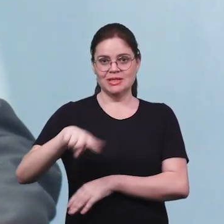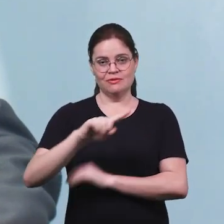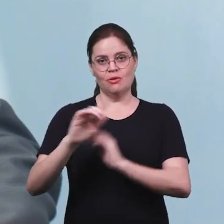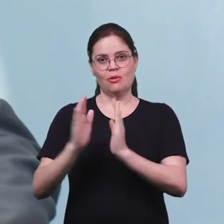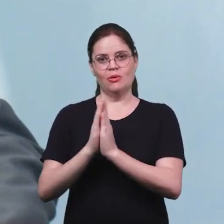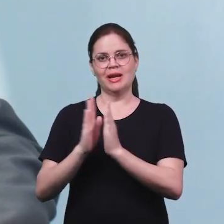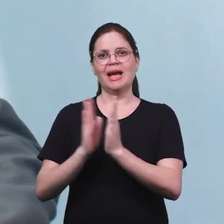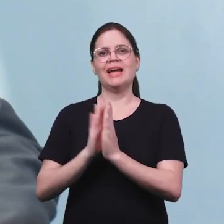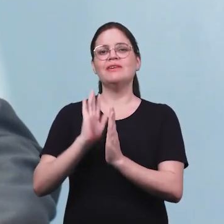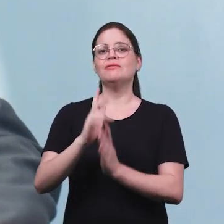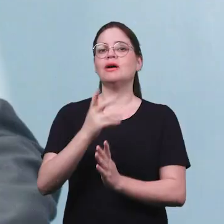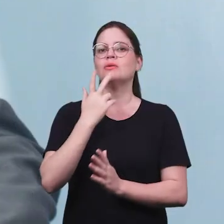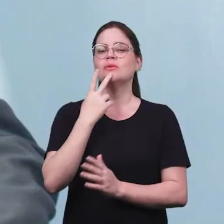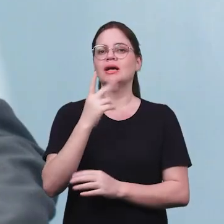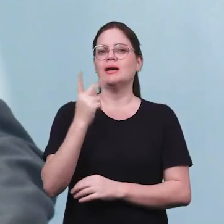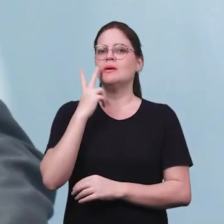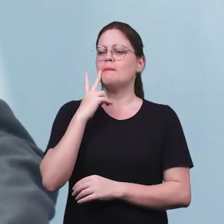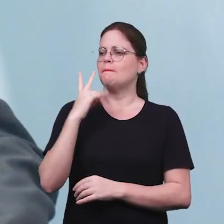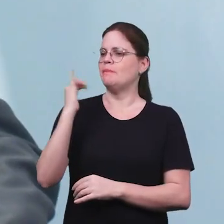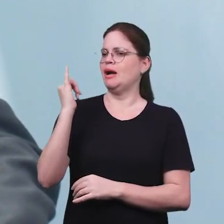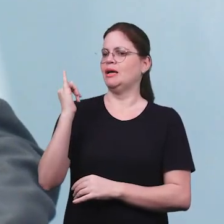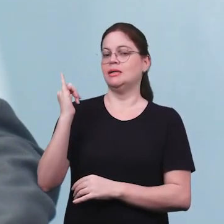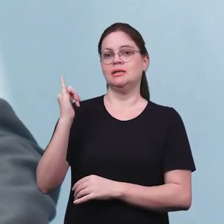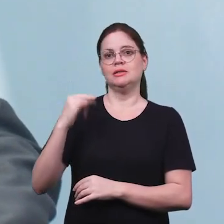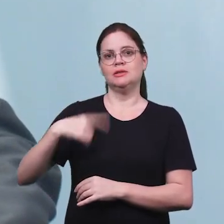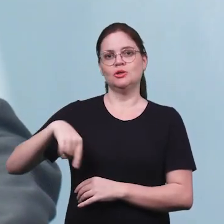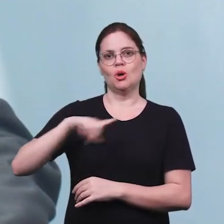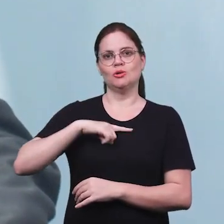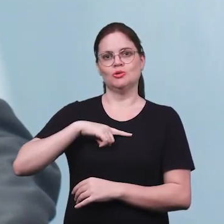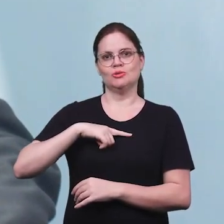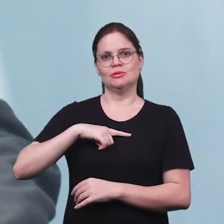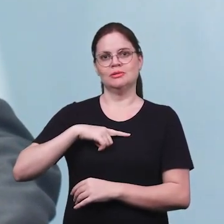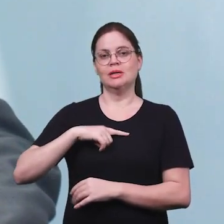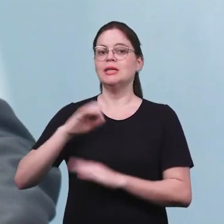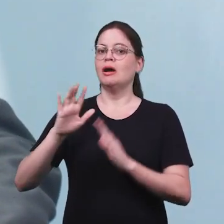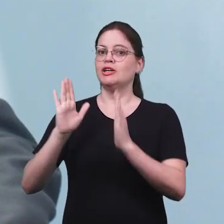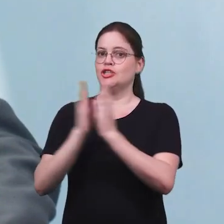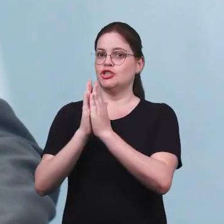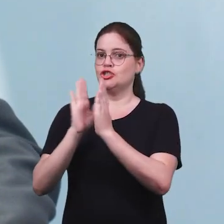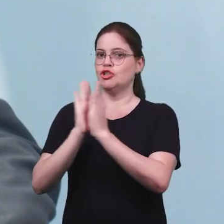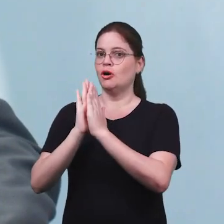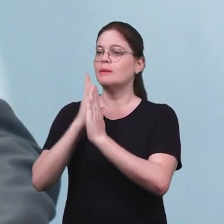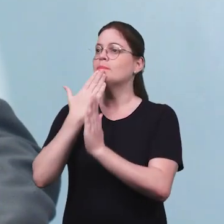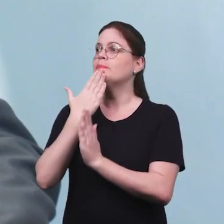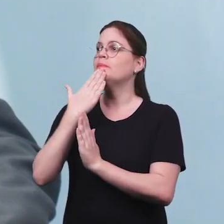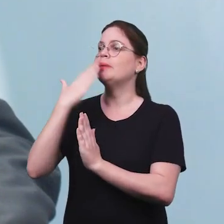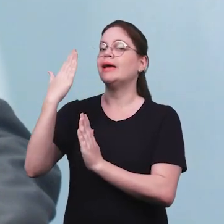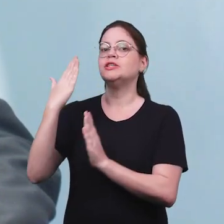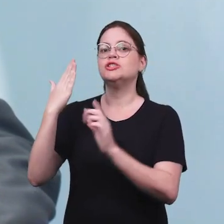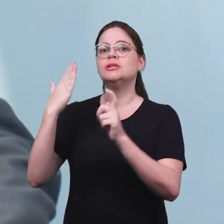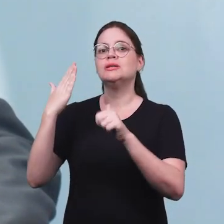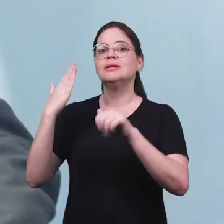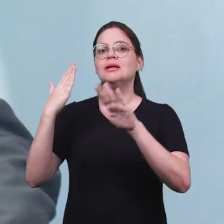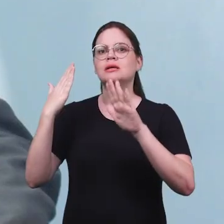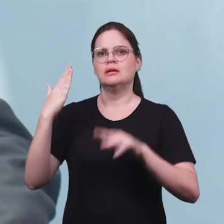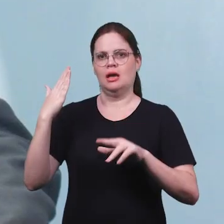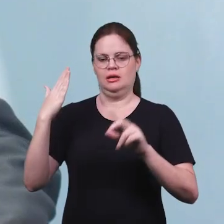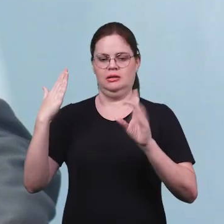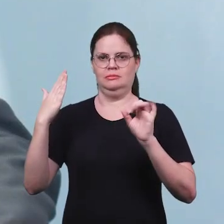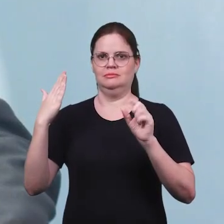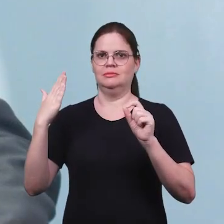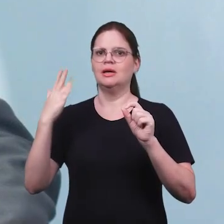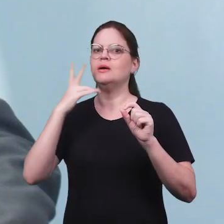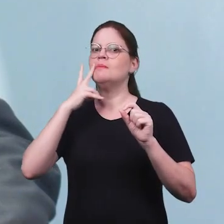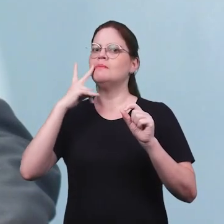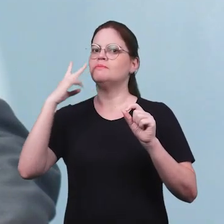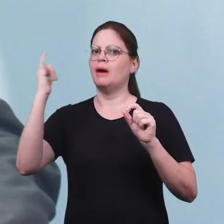Pai Nosso, né? Então ele fala assim, a oração é o Pai, é em nome de Jesus. Só que nós vivemos a Trindade. E